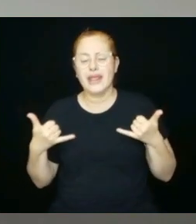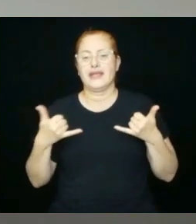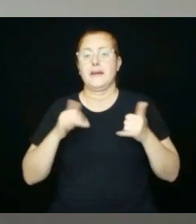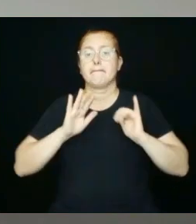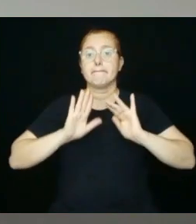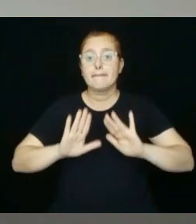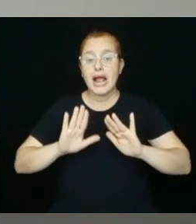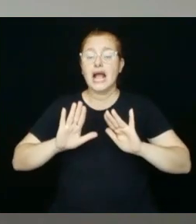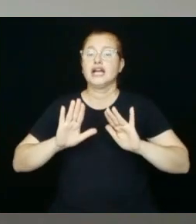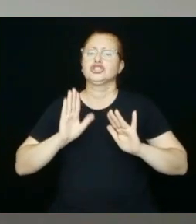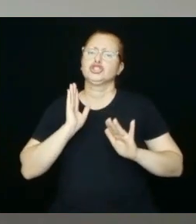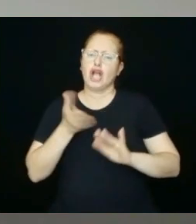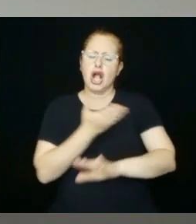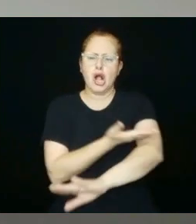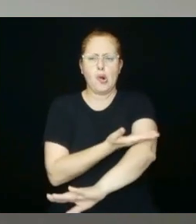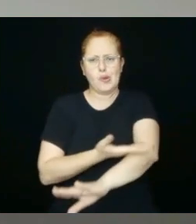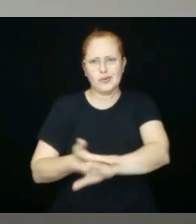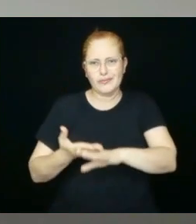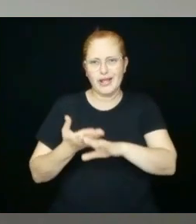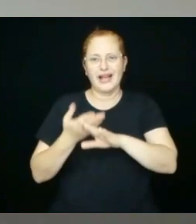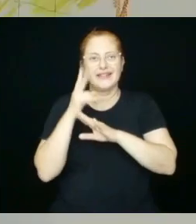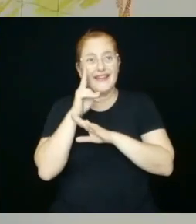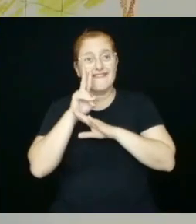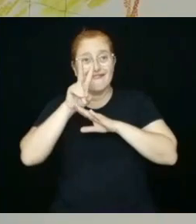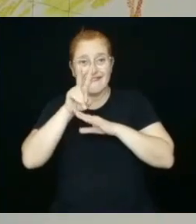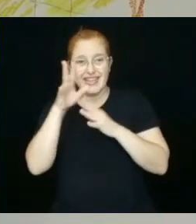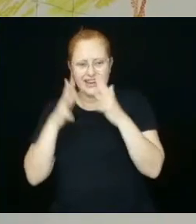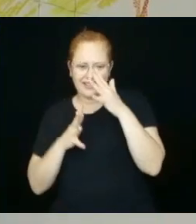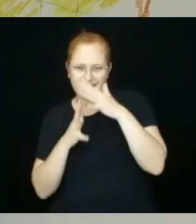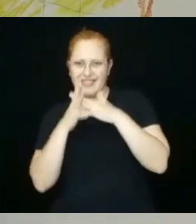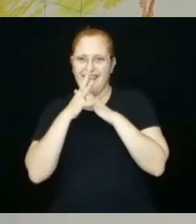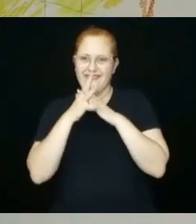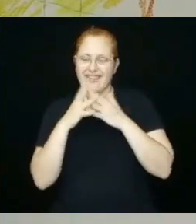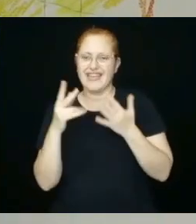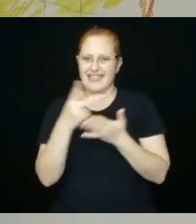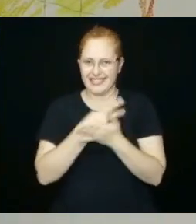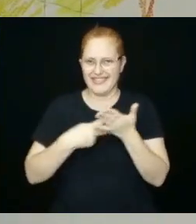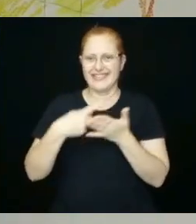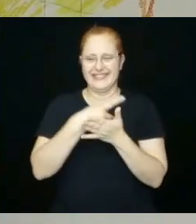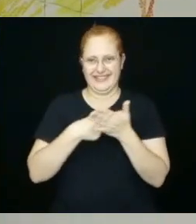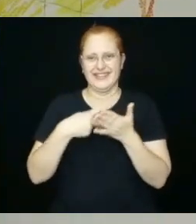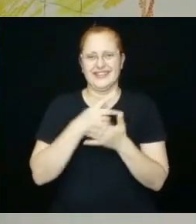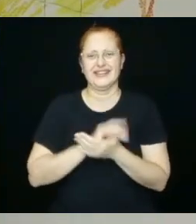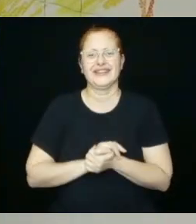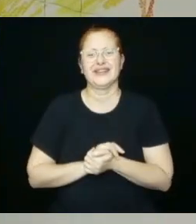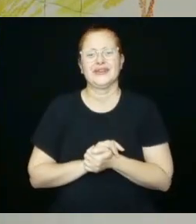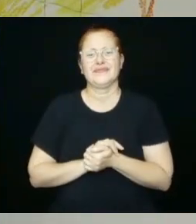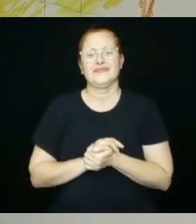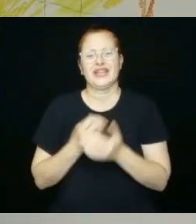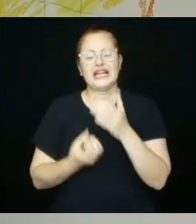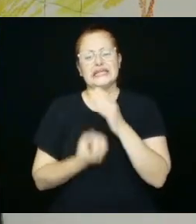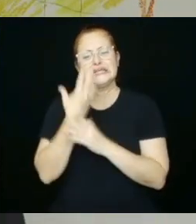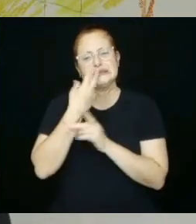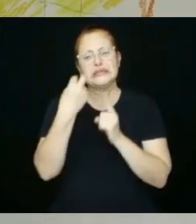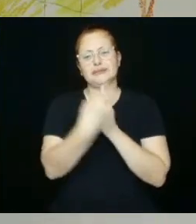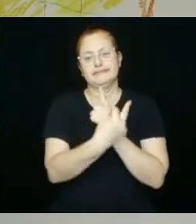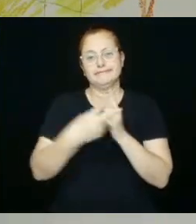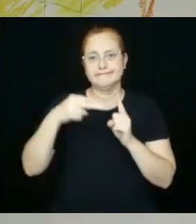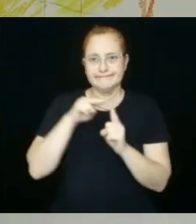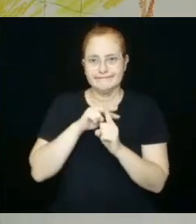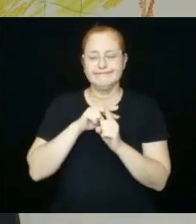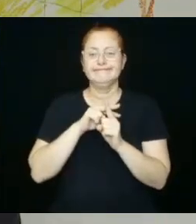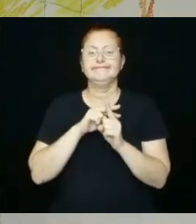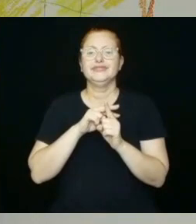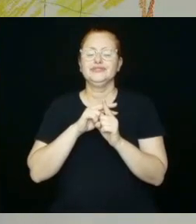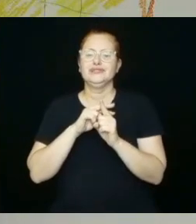tão acostumado, assim, a ver através do desenho. Desde a criação da perspectiva,